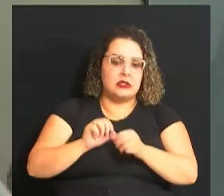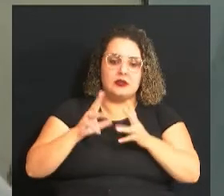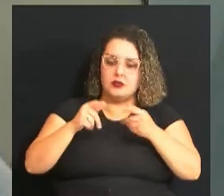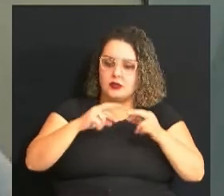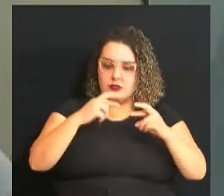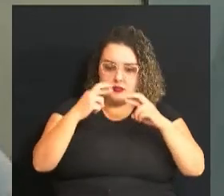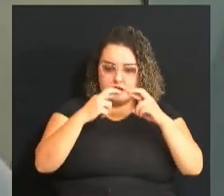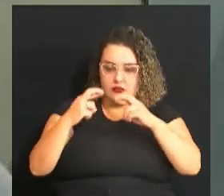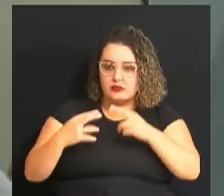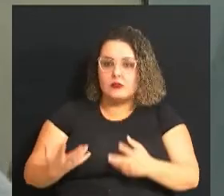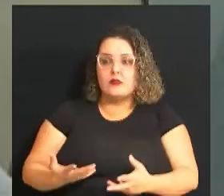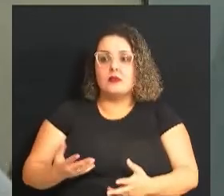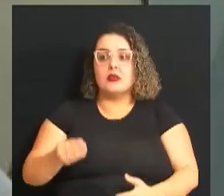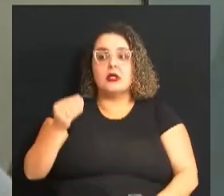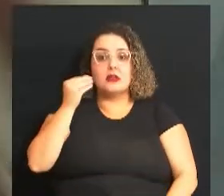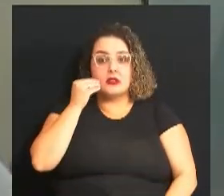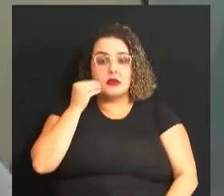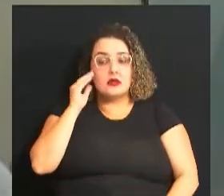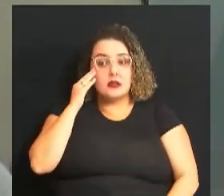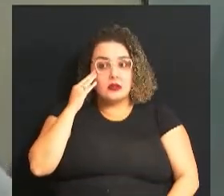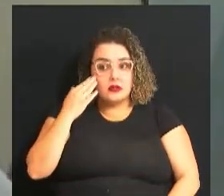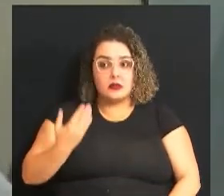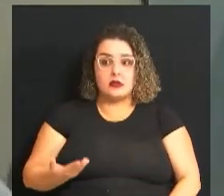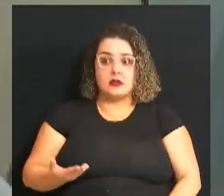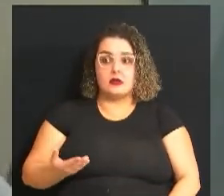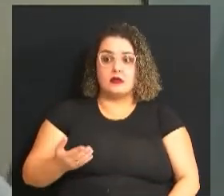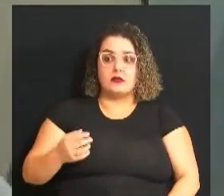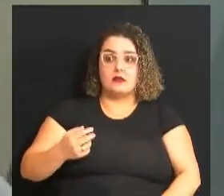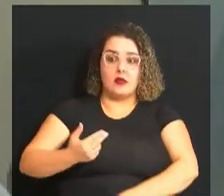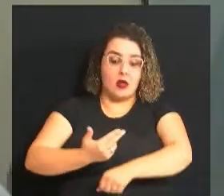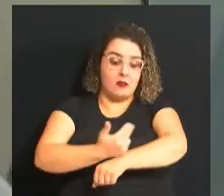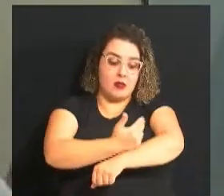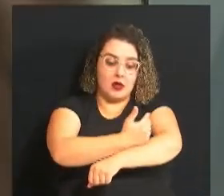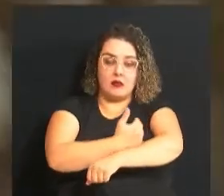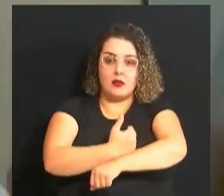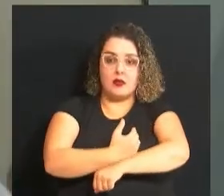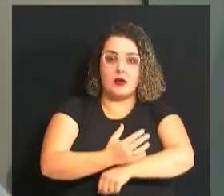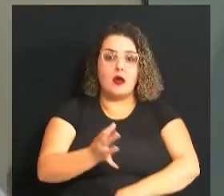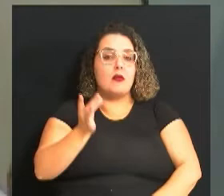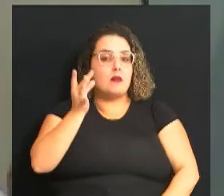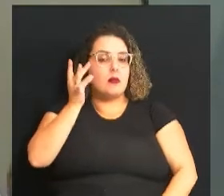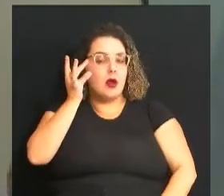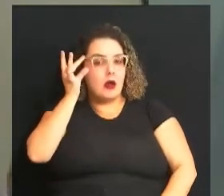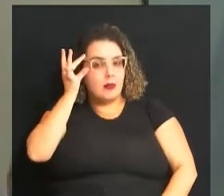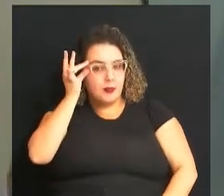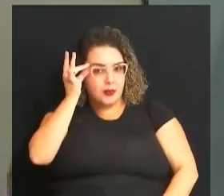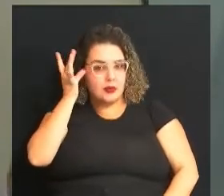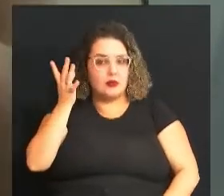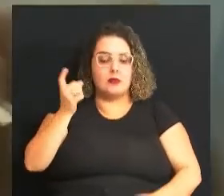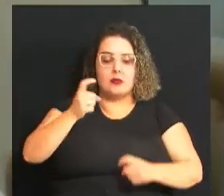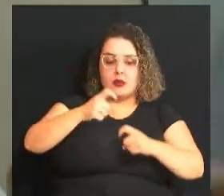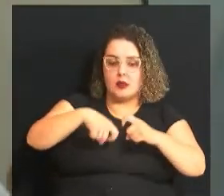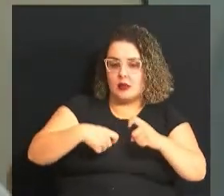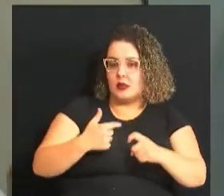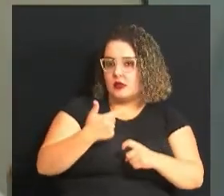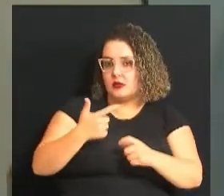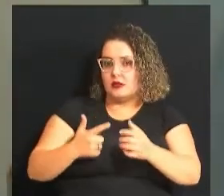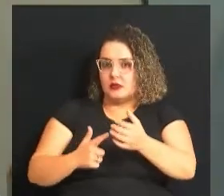para tentar entender: foi uma tatuagem? Foi um piercing? Foi uma relação sexual